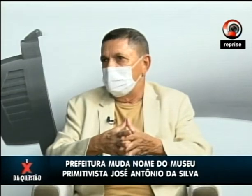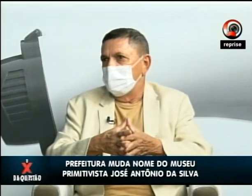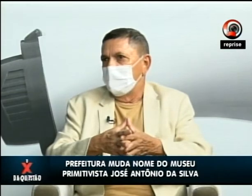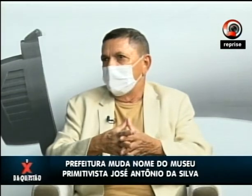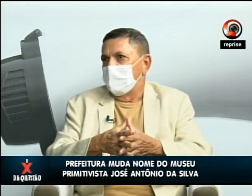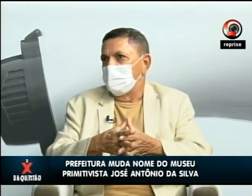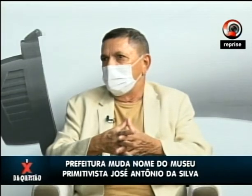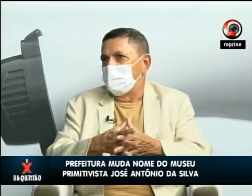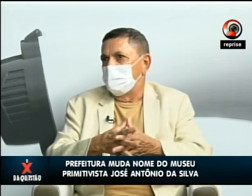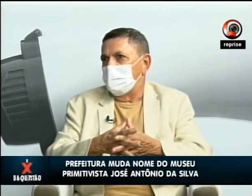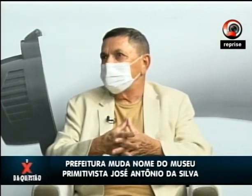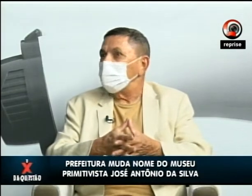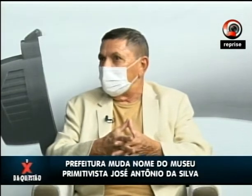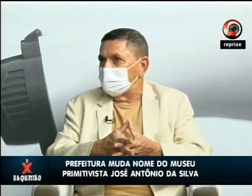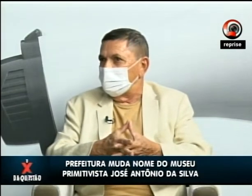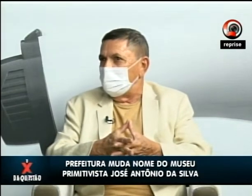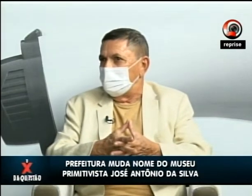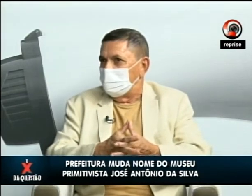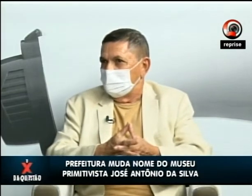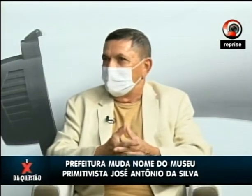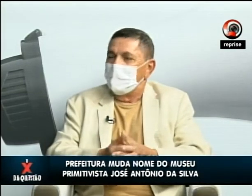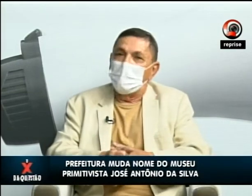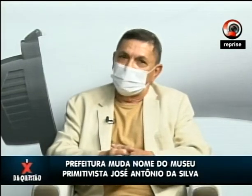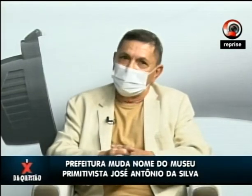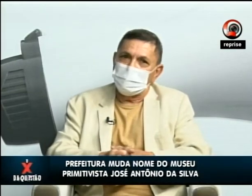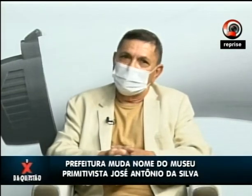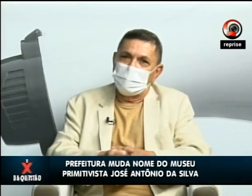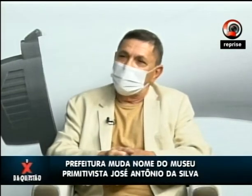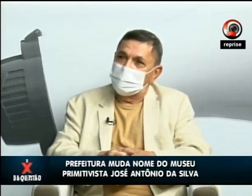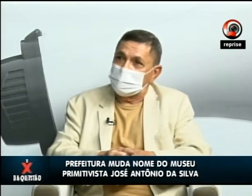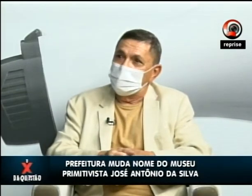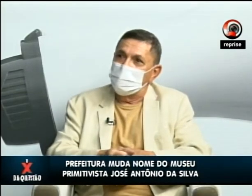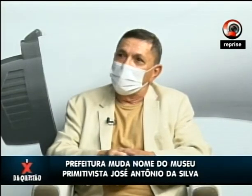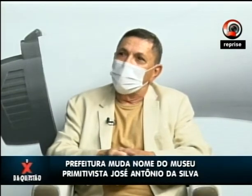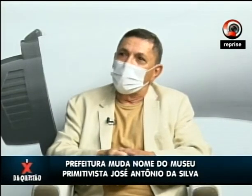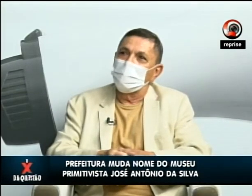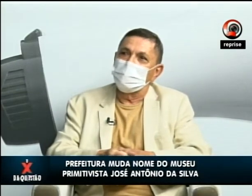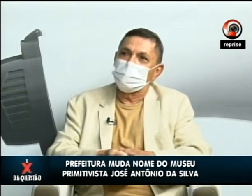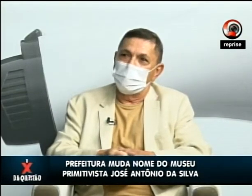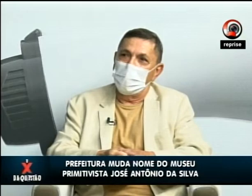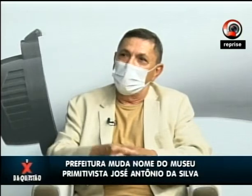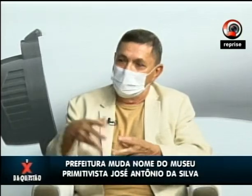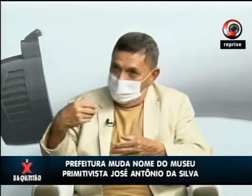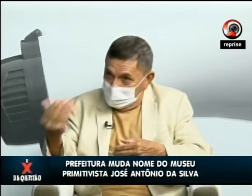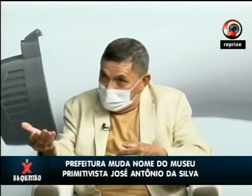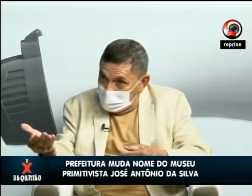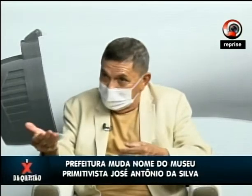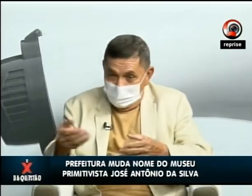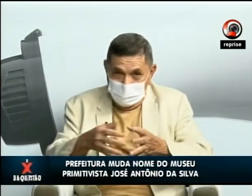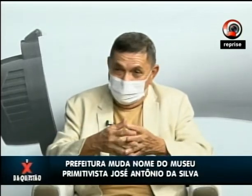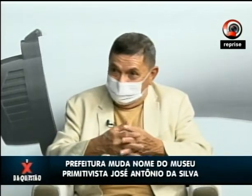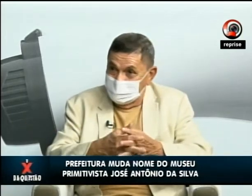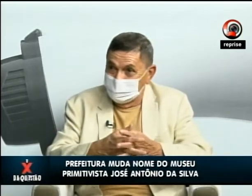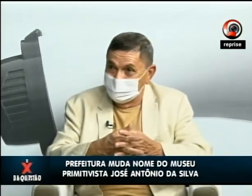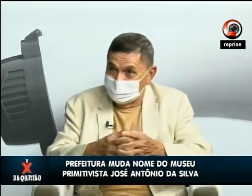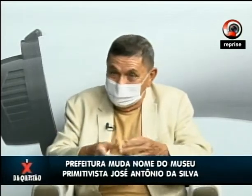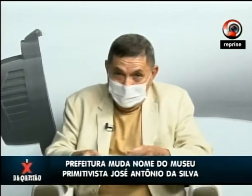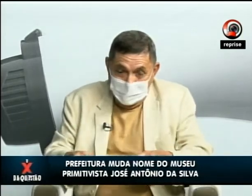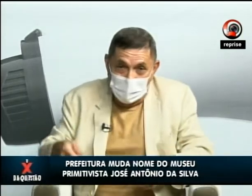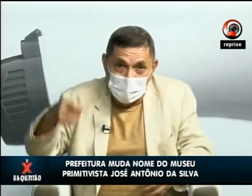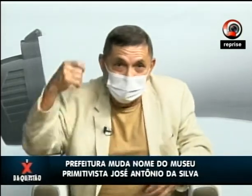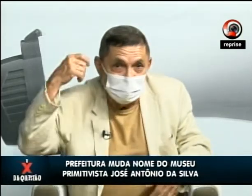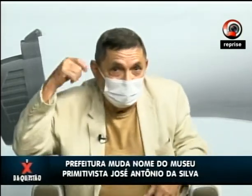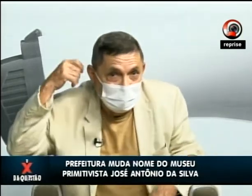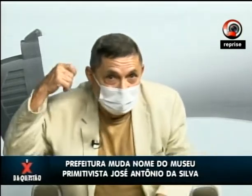né Essa é a Dinorah do Vale às vezes quando ela escrever alguma coisa no jornal eu peguei ela falando